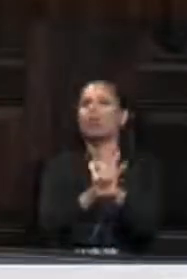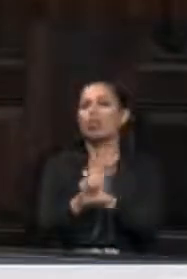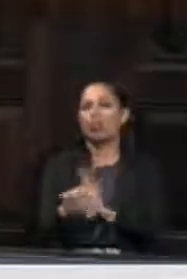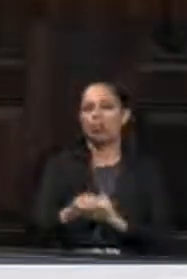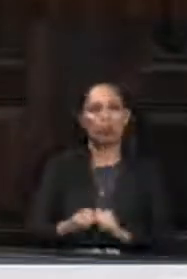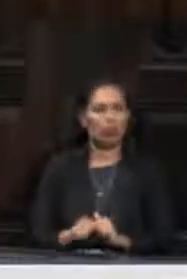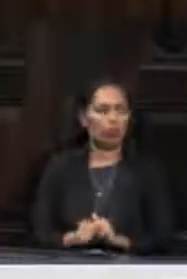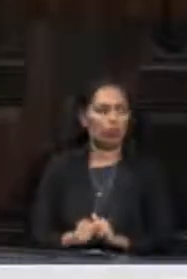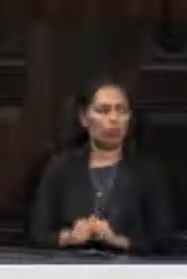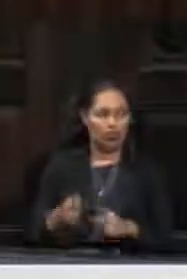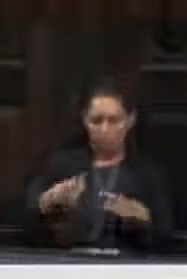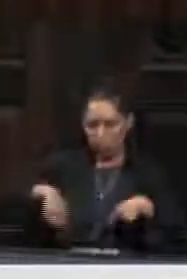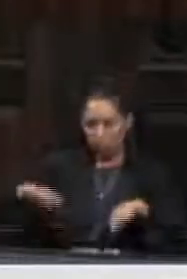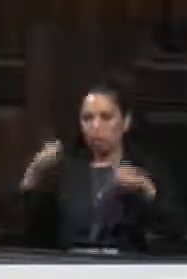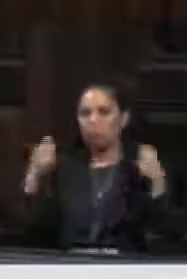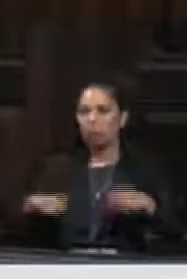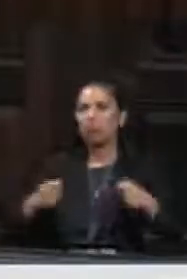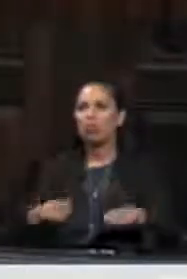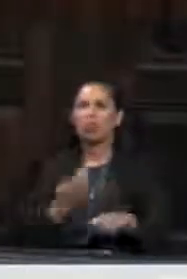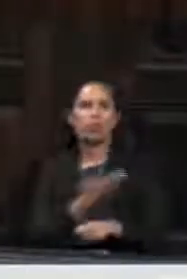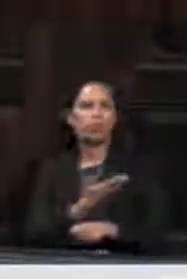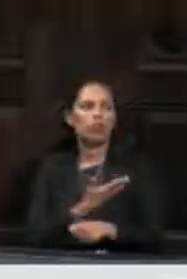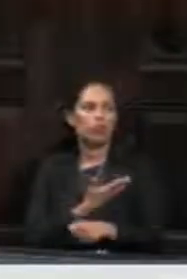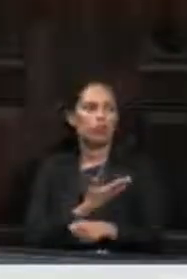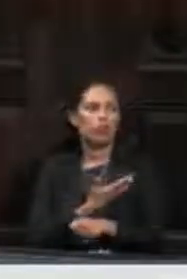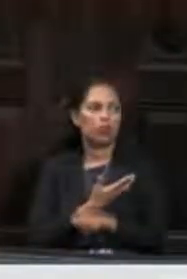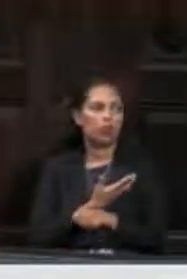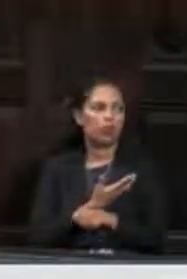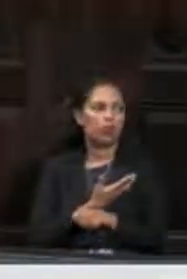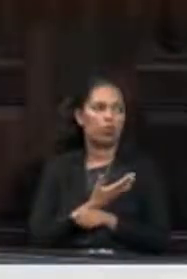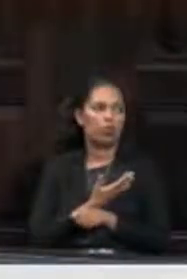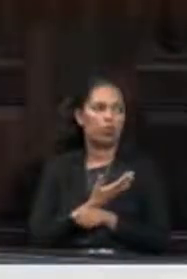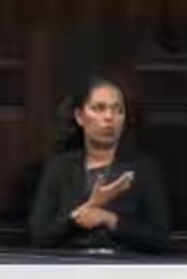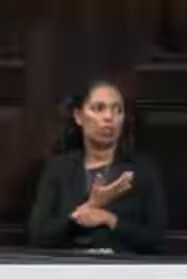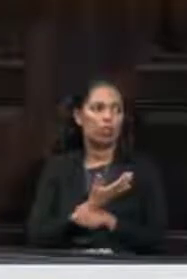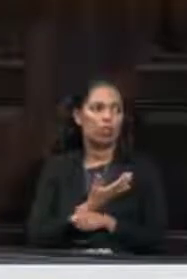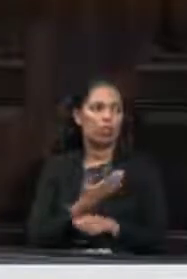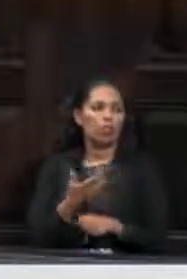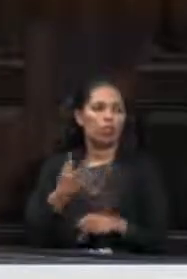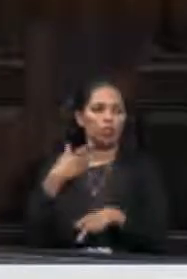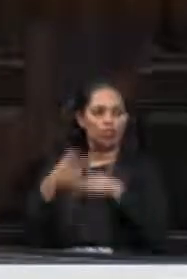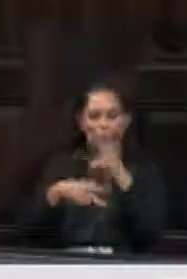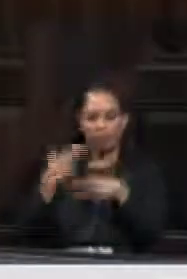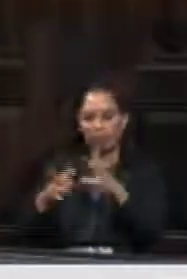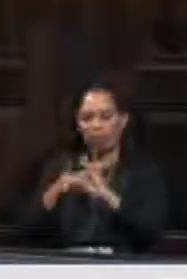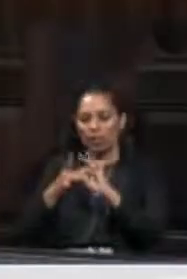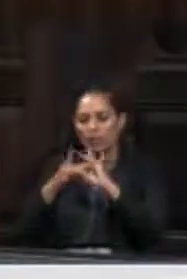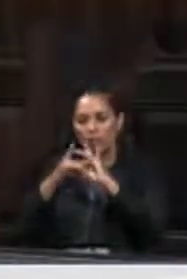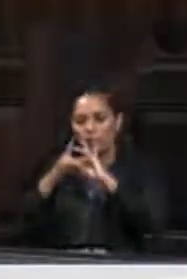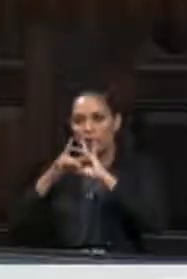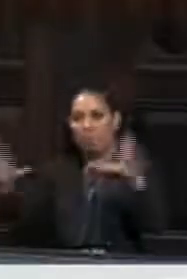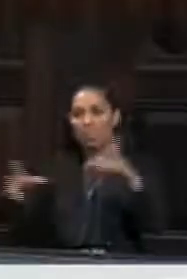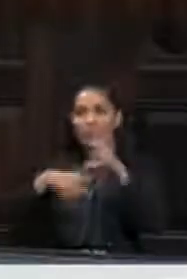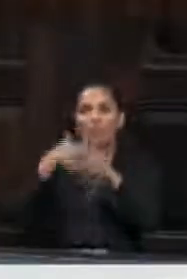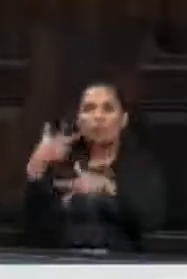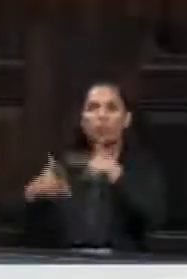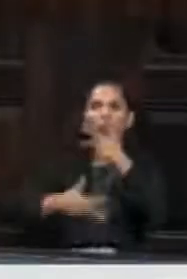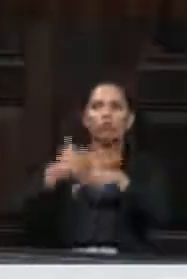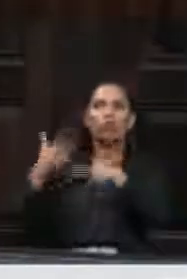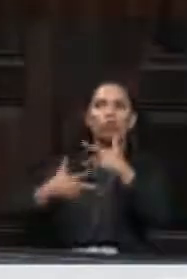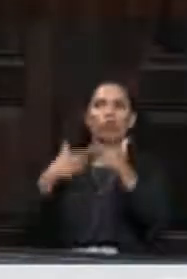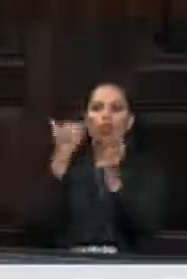Precisamos, amigos, precisamos preservar a liberdade de expressão e a